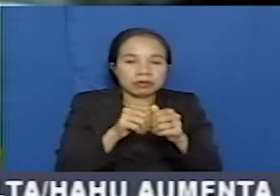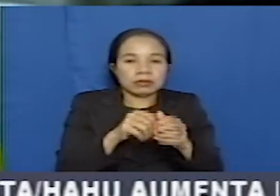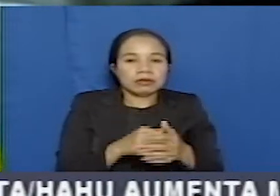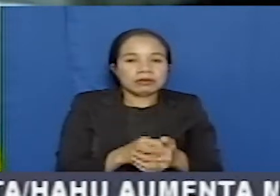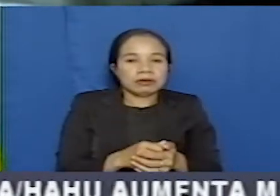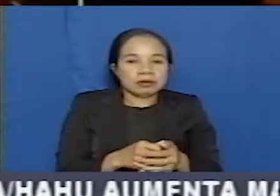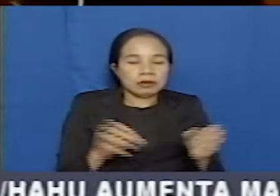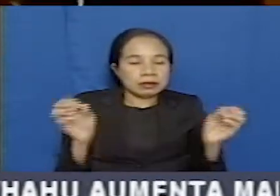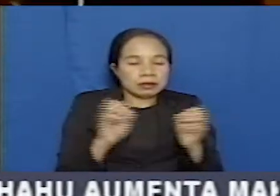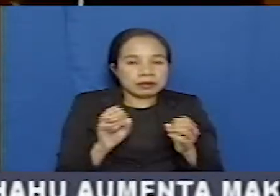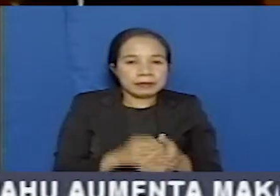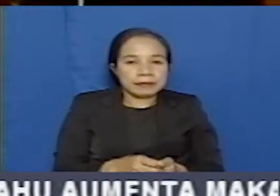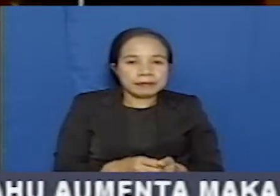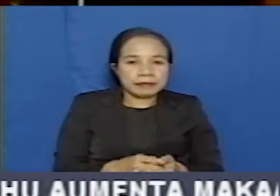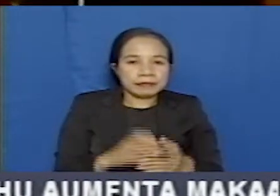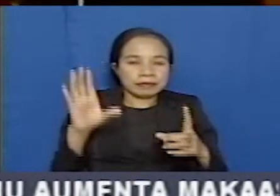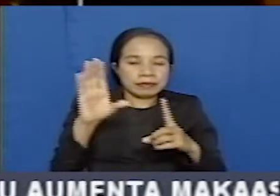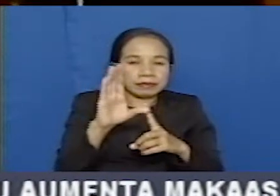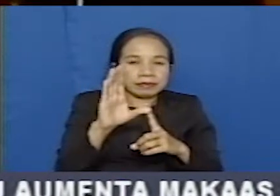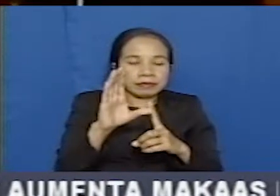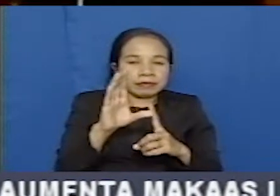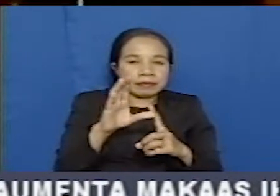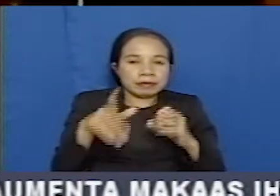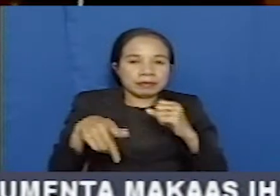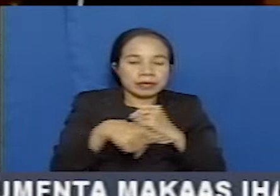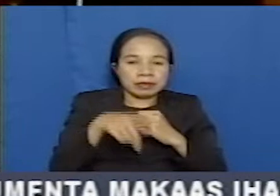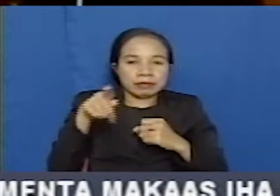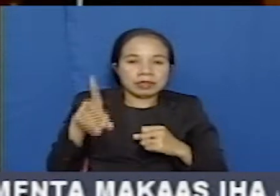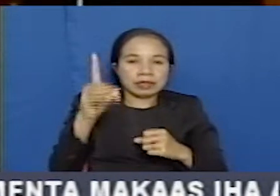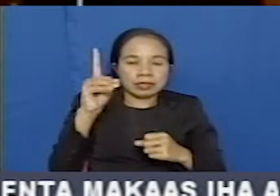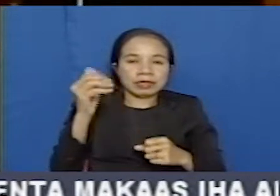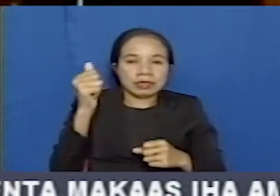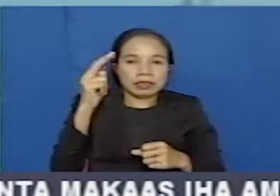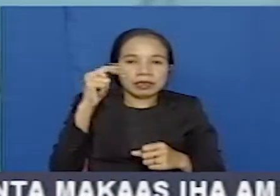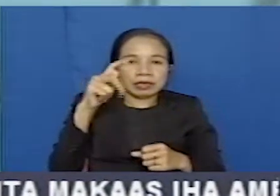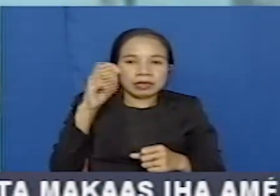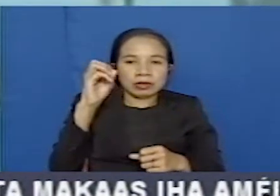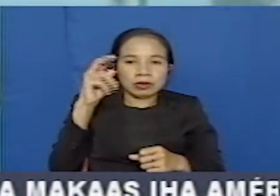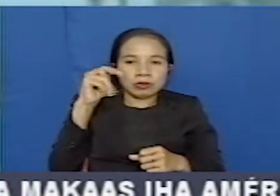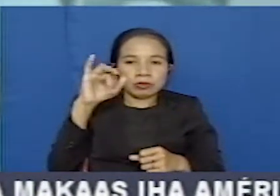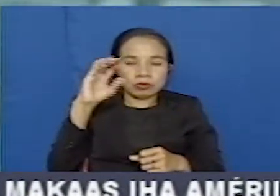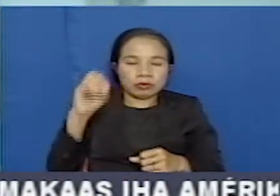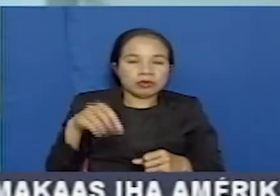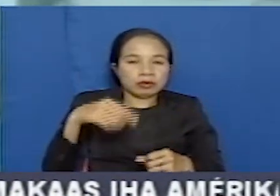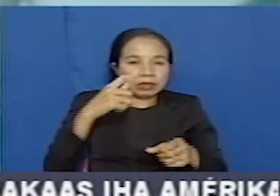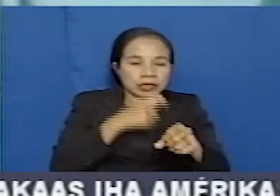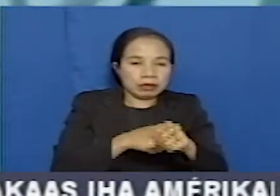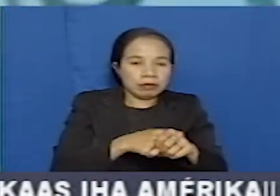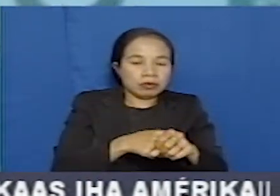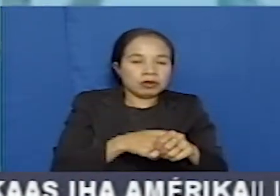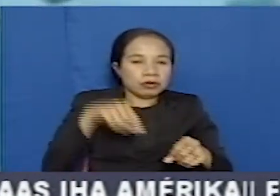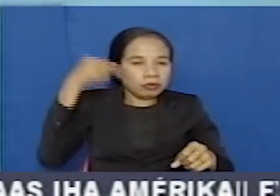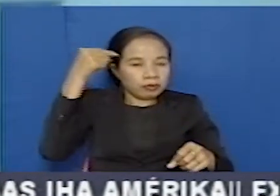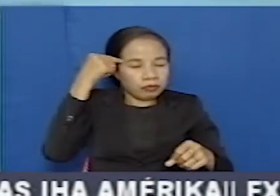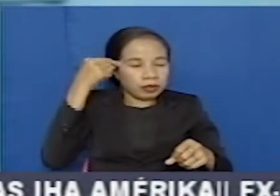patide. Chefe bancada PD, Antônio da Conceição Hateten, tempo ona governo Hanoin resista